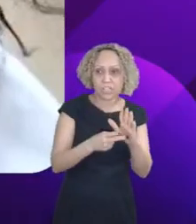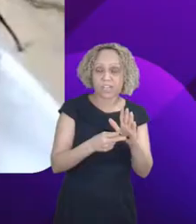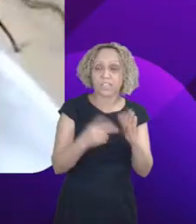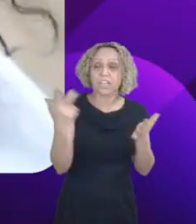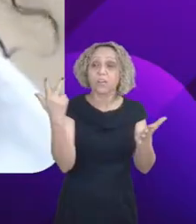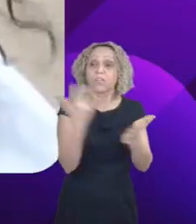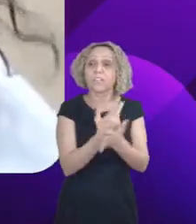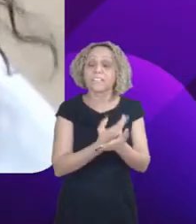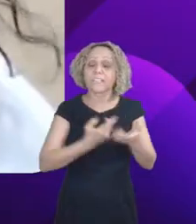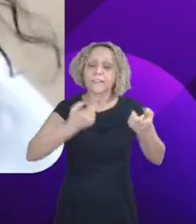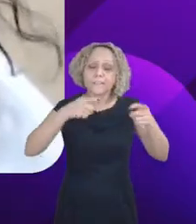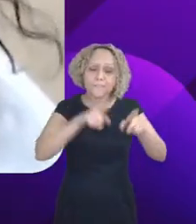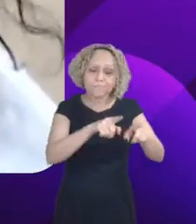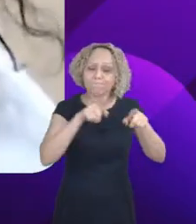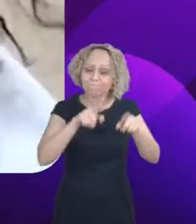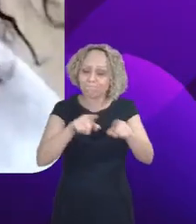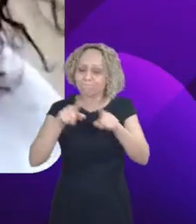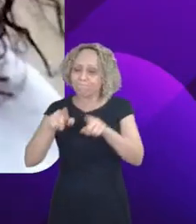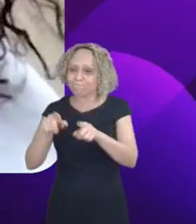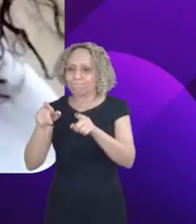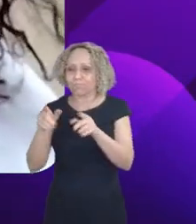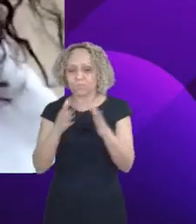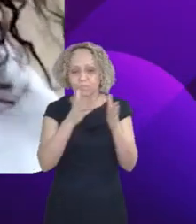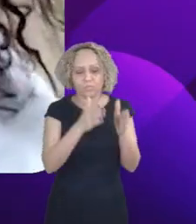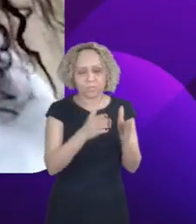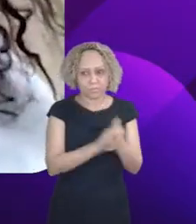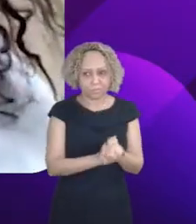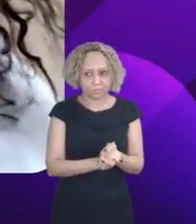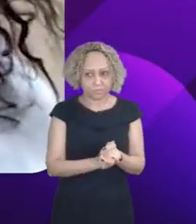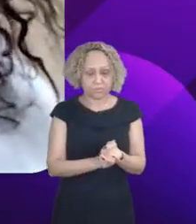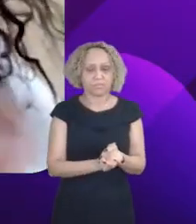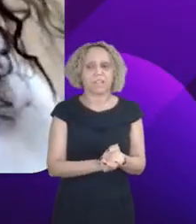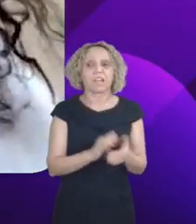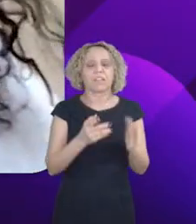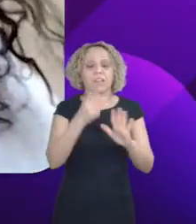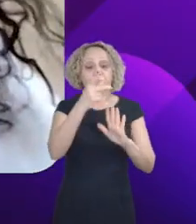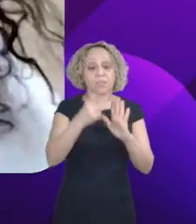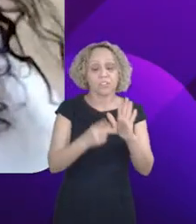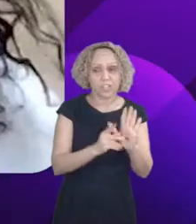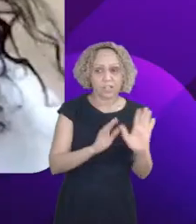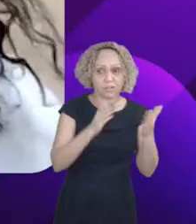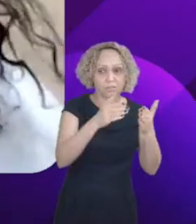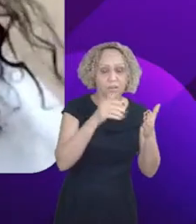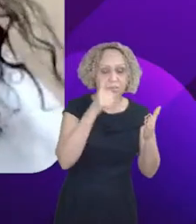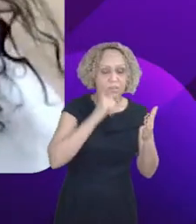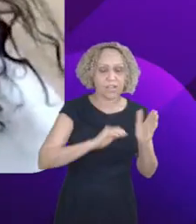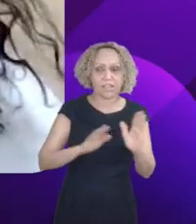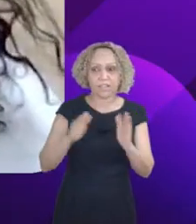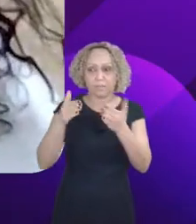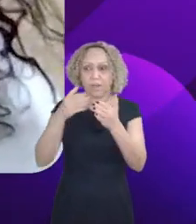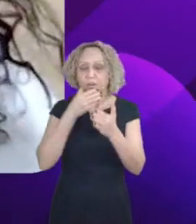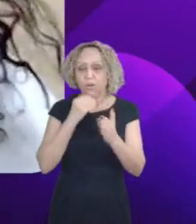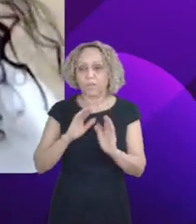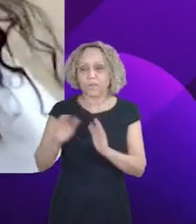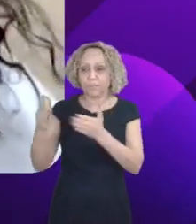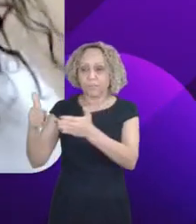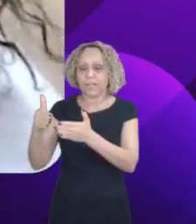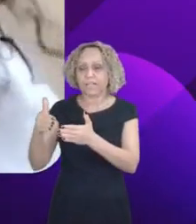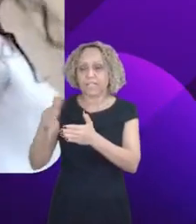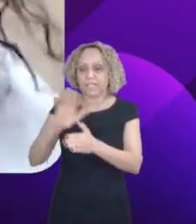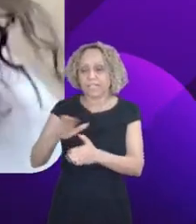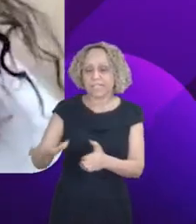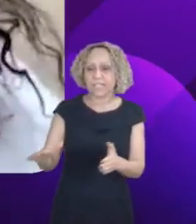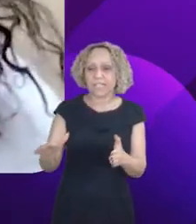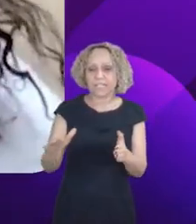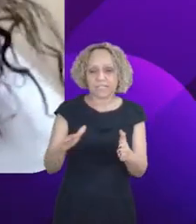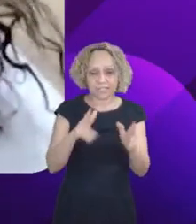acontecem simultaneamente. Nós levamos um projeto para mulheres, para homens e para crianças. E vamos discutir